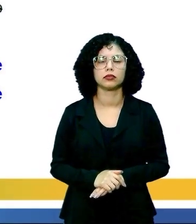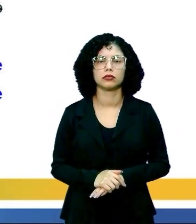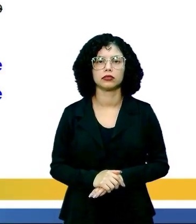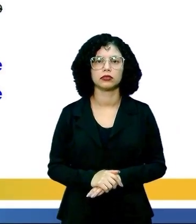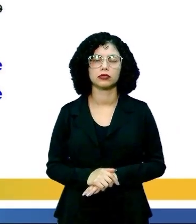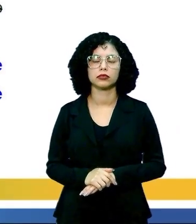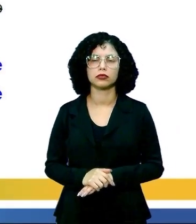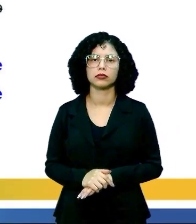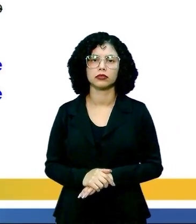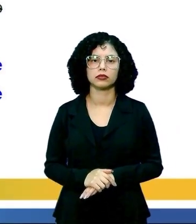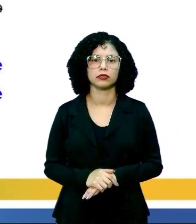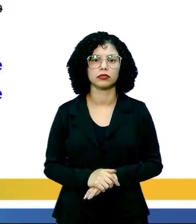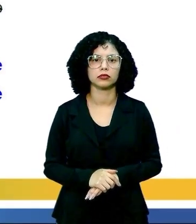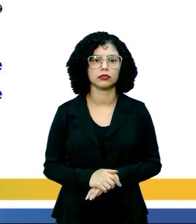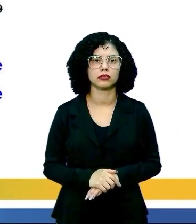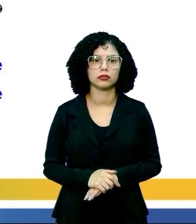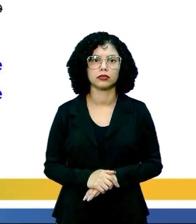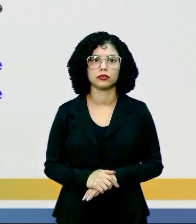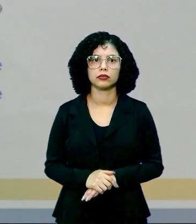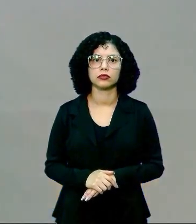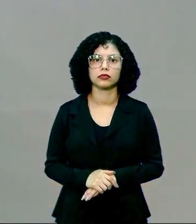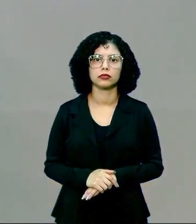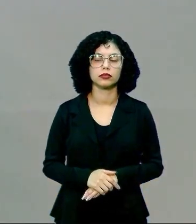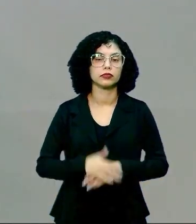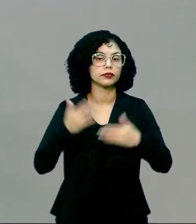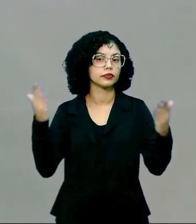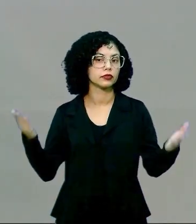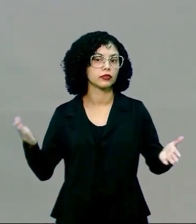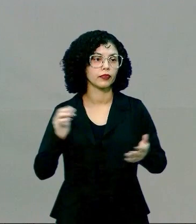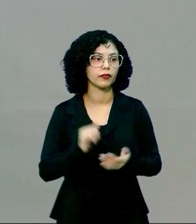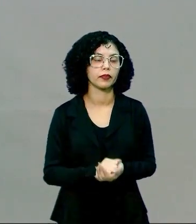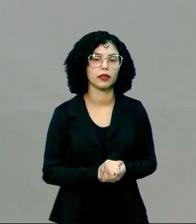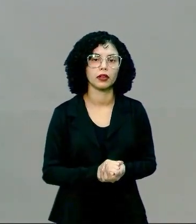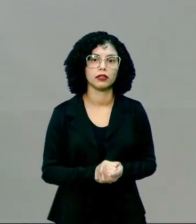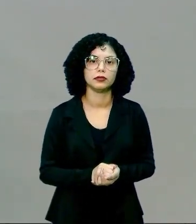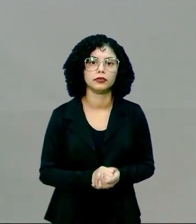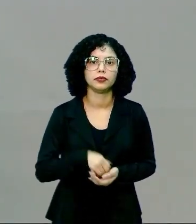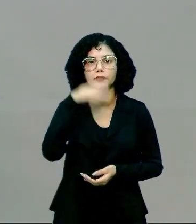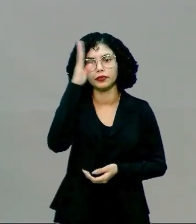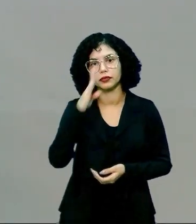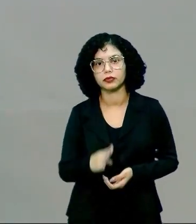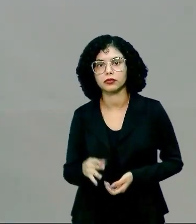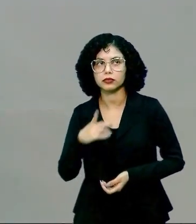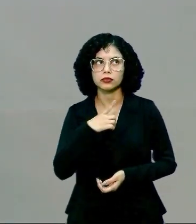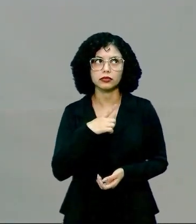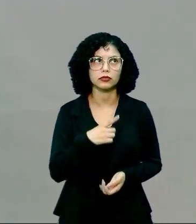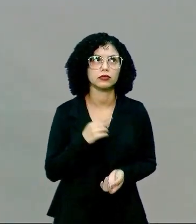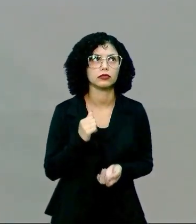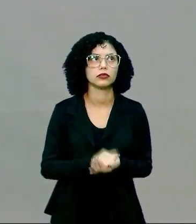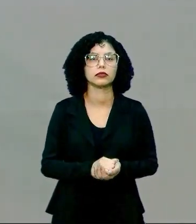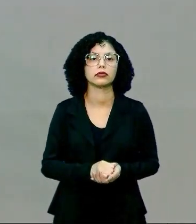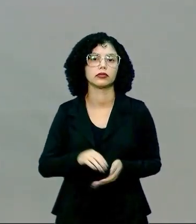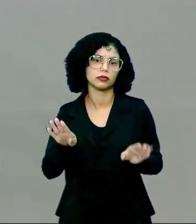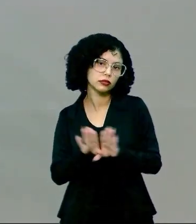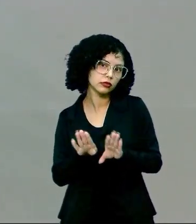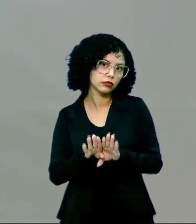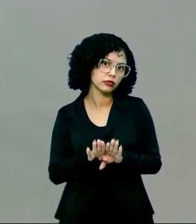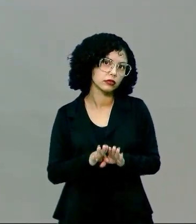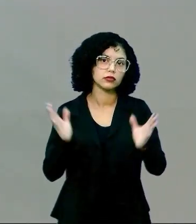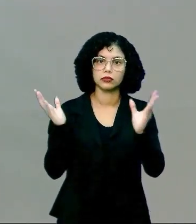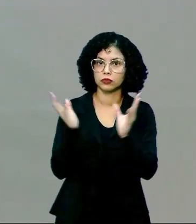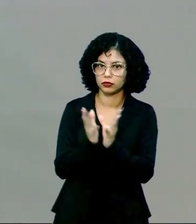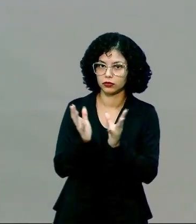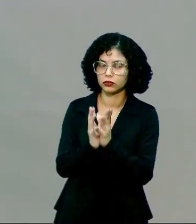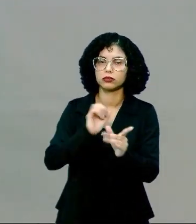mobilidade reduzida. Então, prestem bem atenção. No Brasil, nós também dispomos, dos